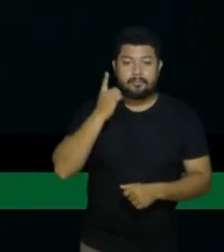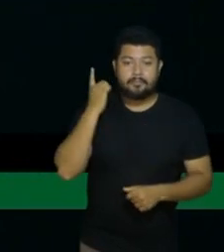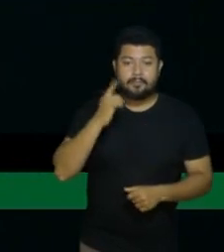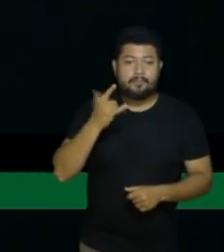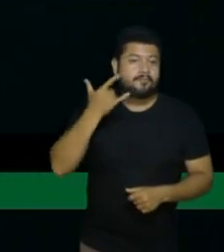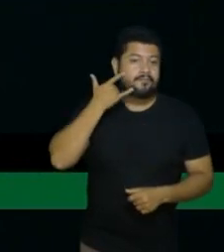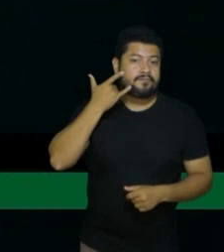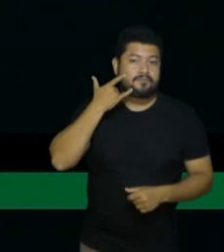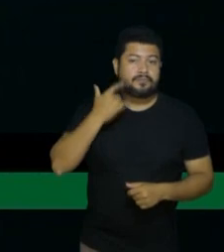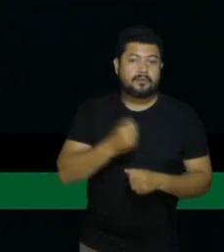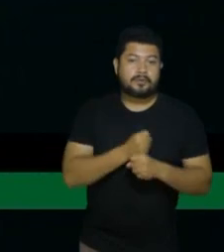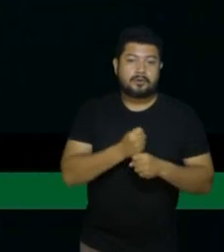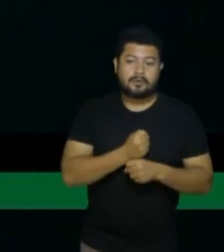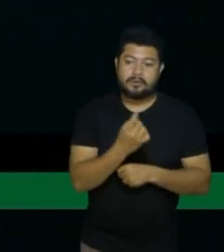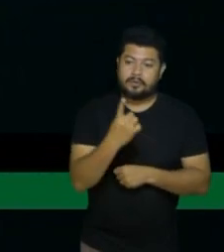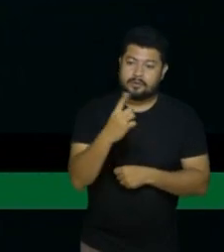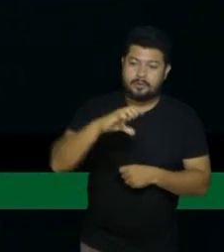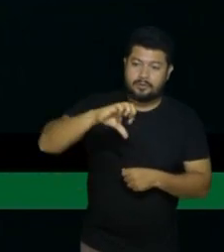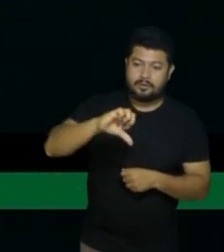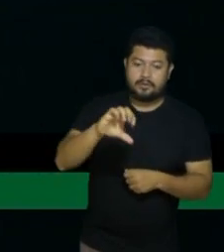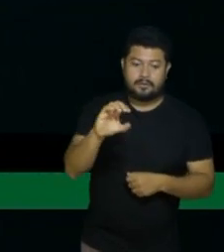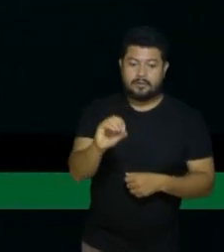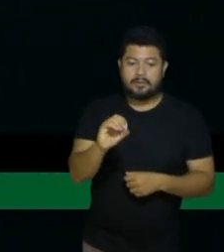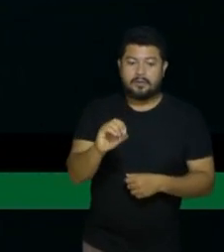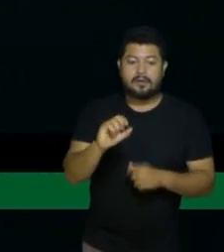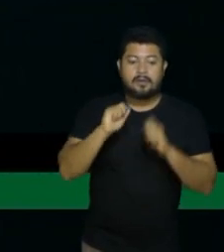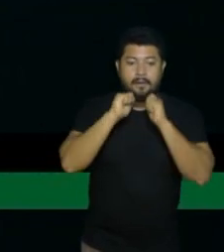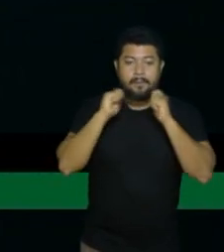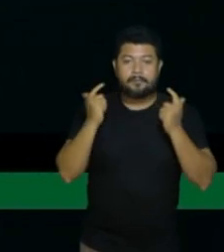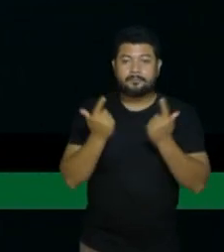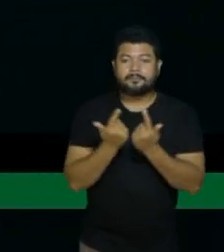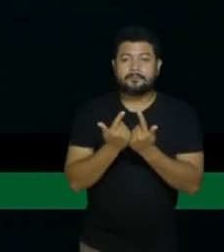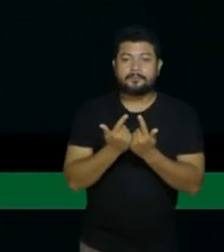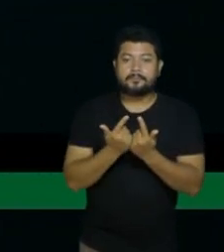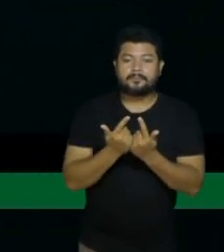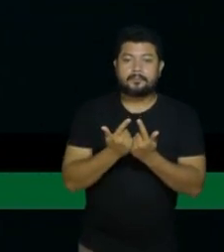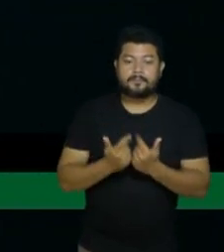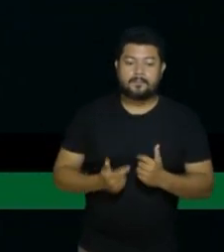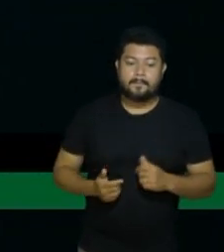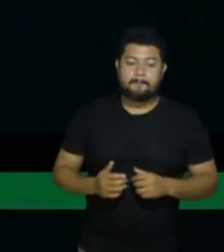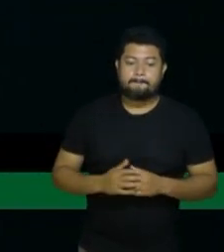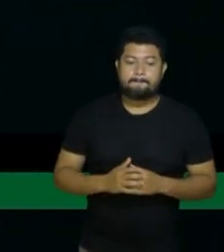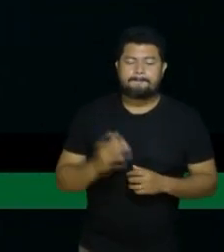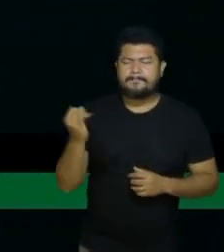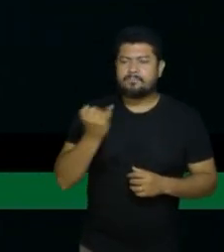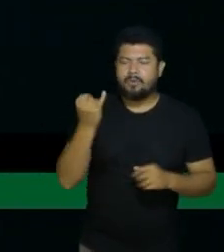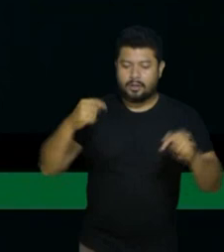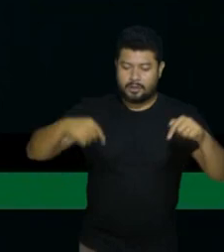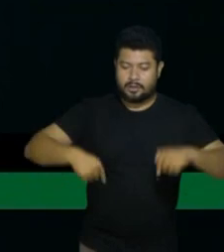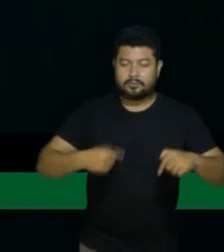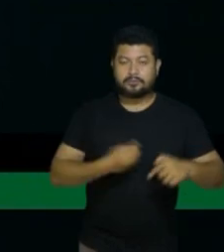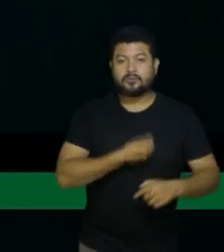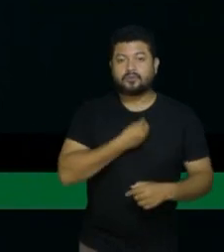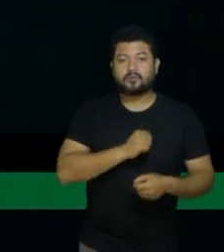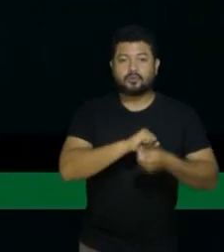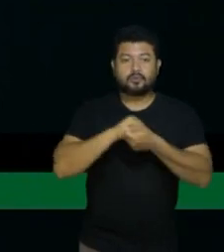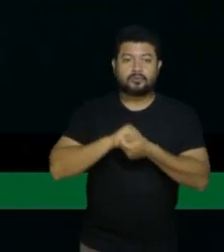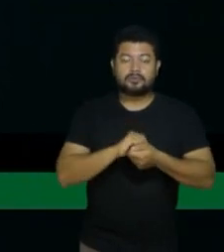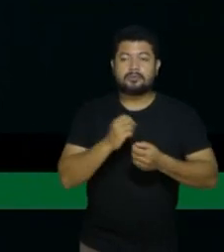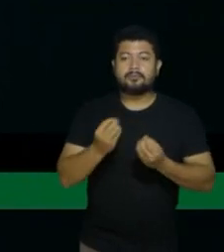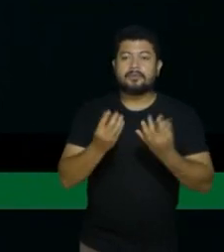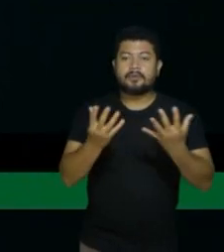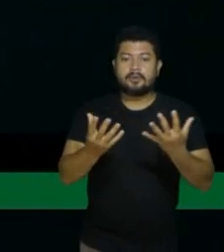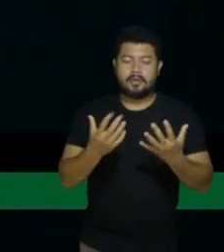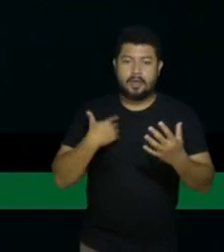anos da nossa alesc estar aqui é importante para que a gente possa entender melhor as